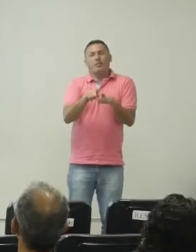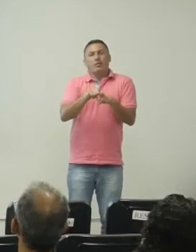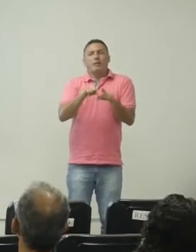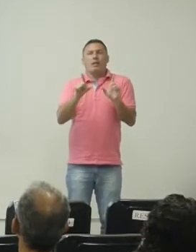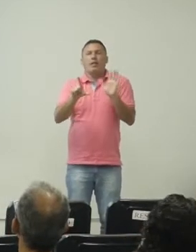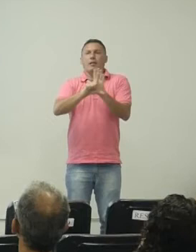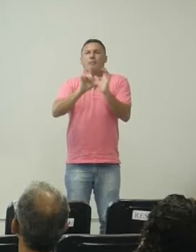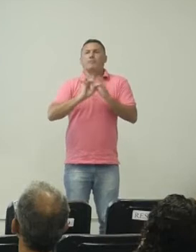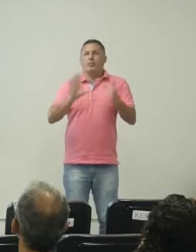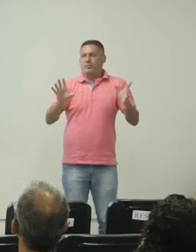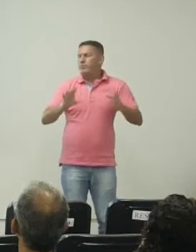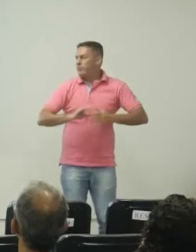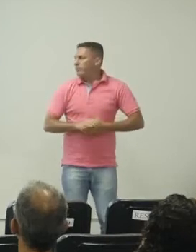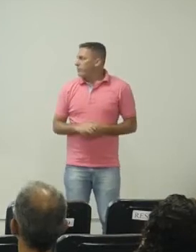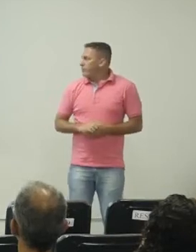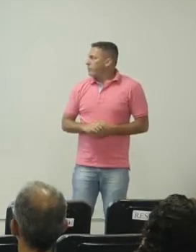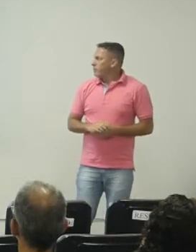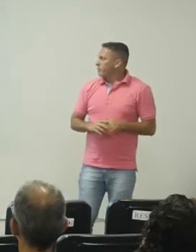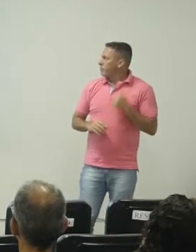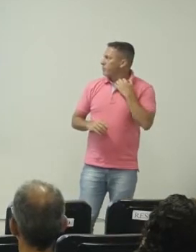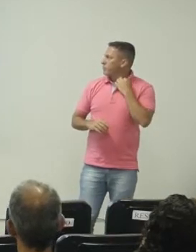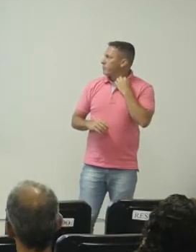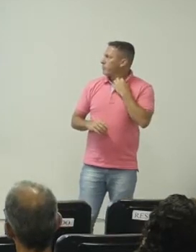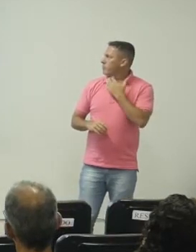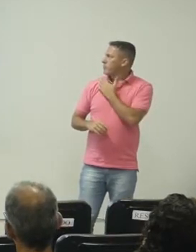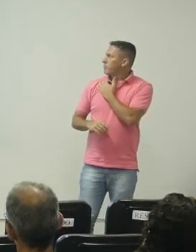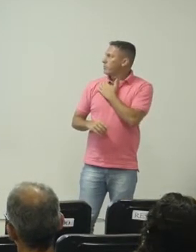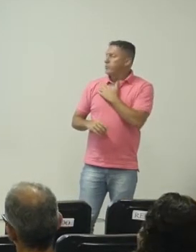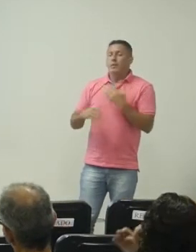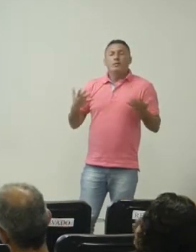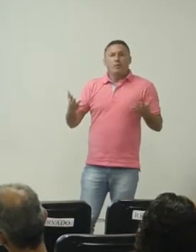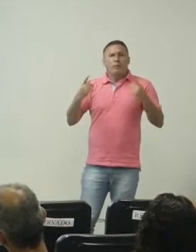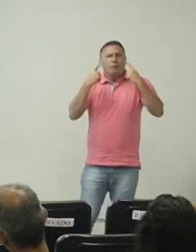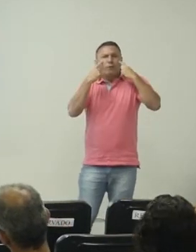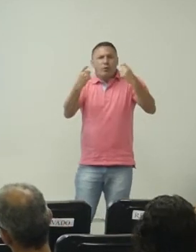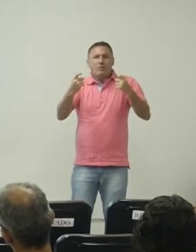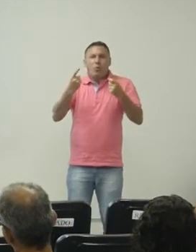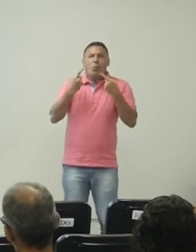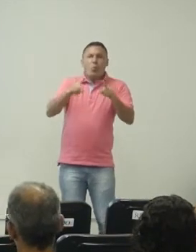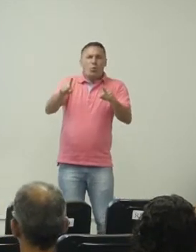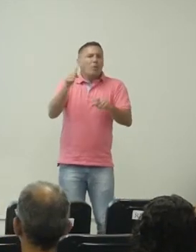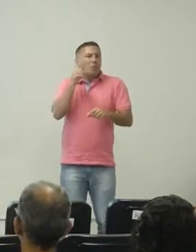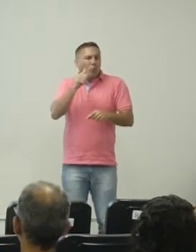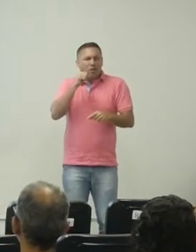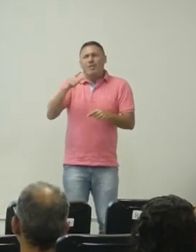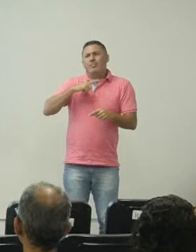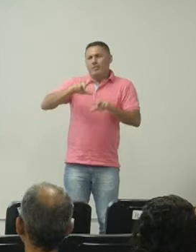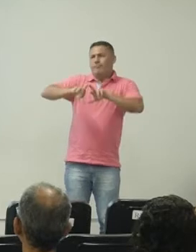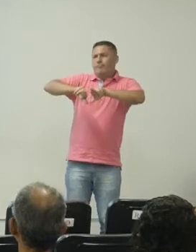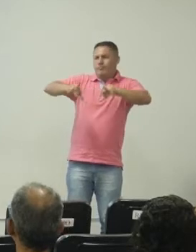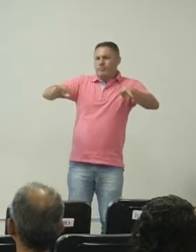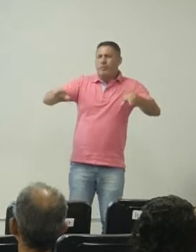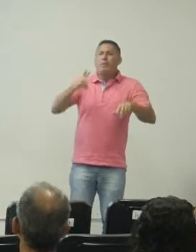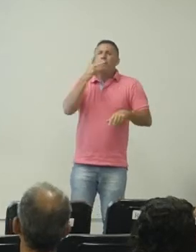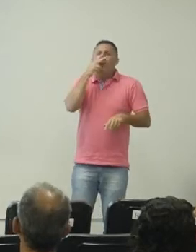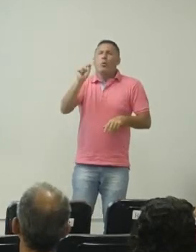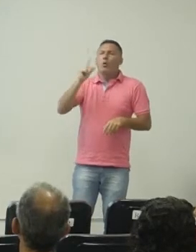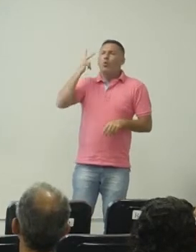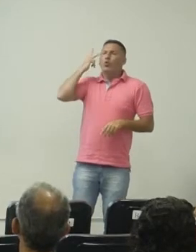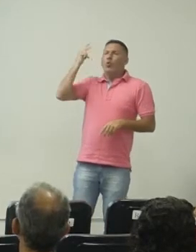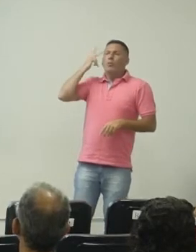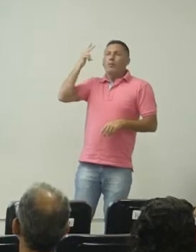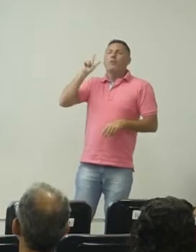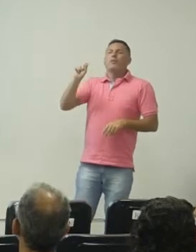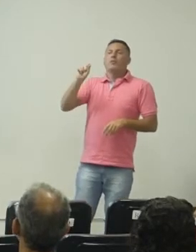Pode passar. Então, a violência contra a mulher é esse fenômeno multifacetado, naturalizado e legitimado